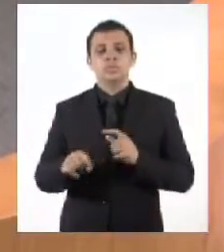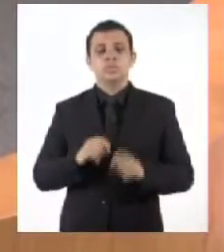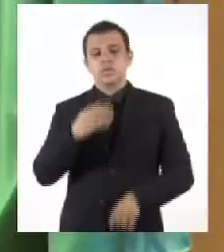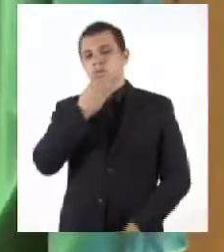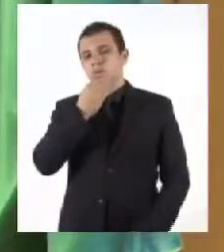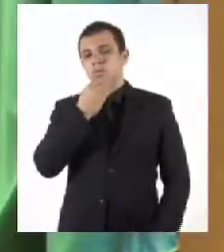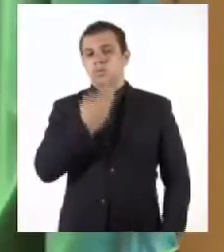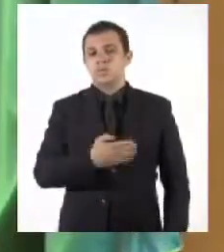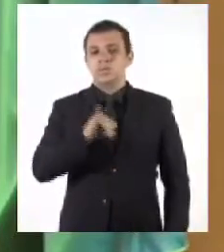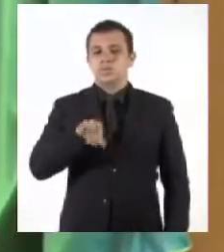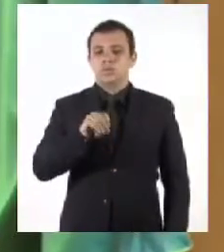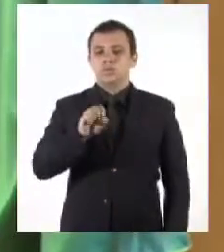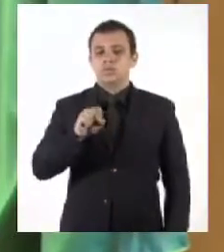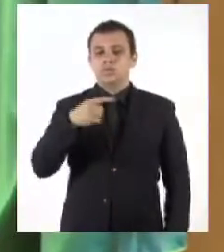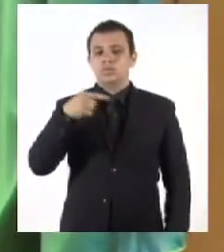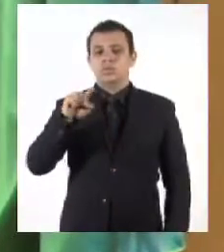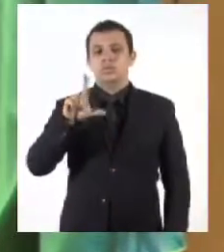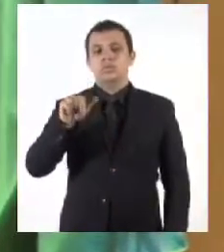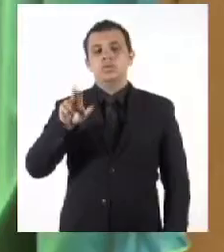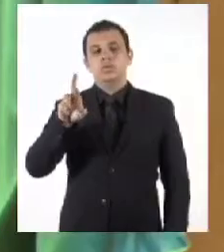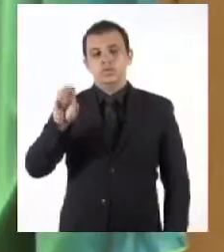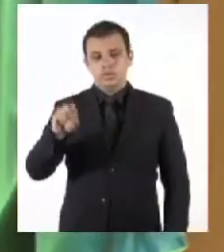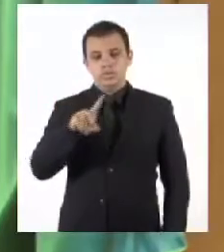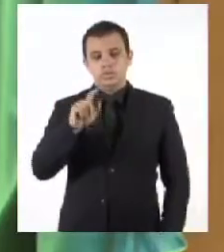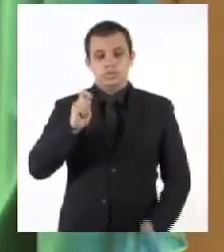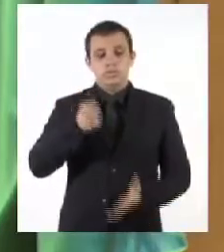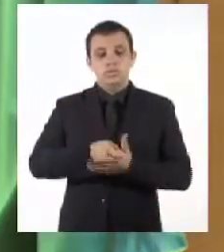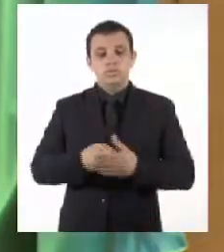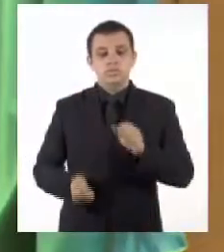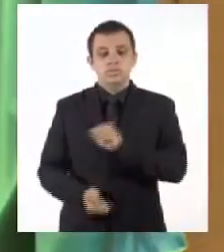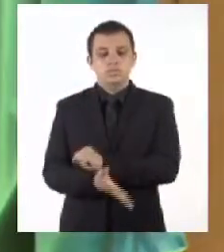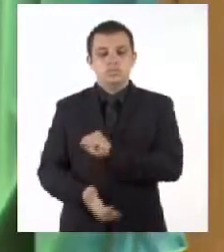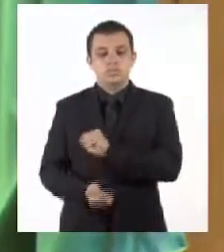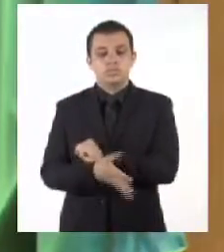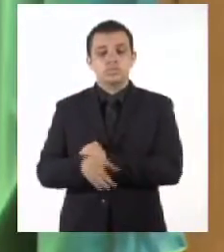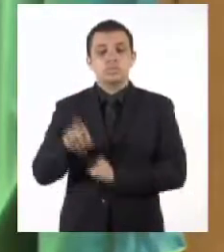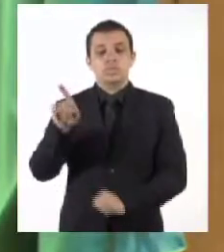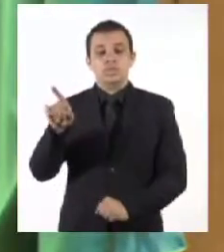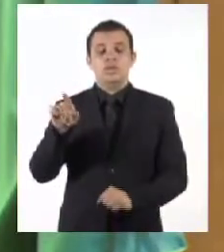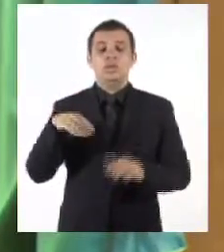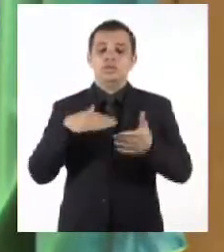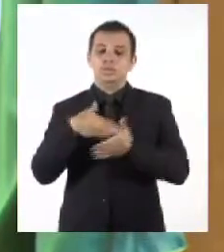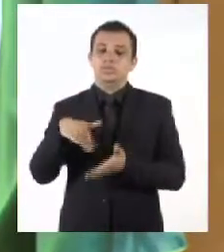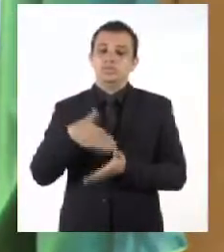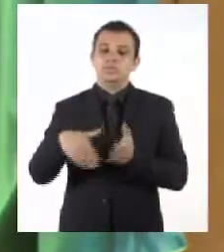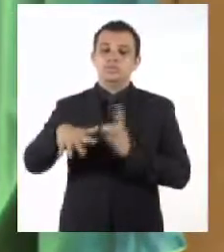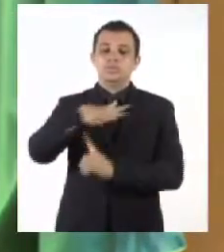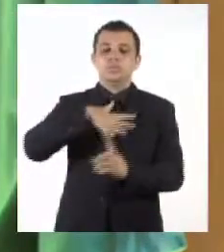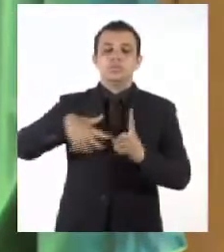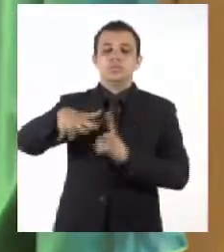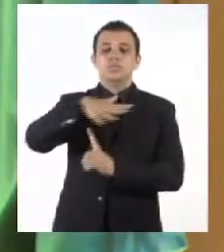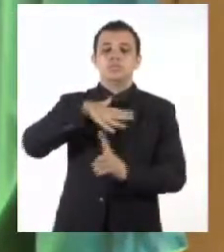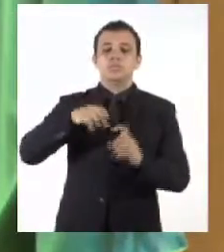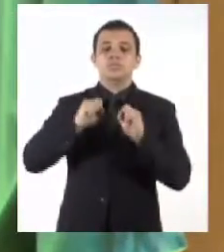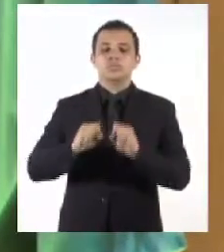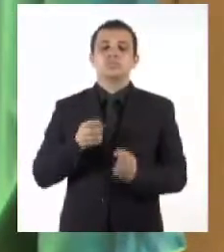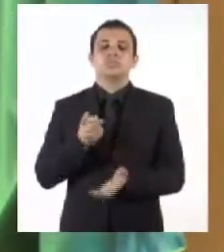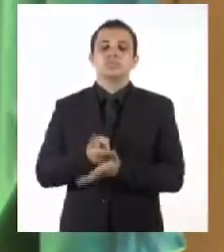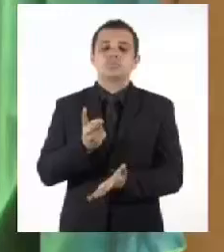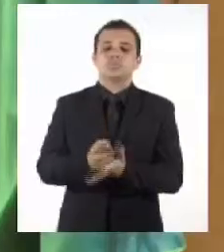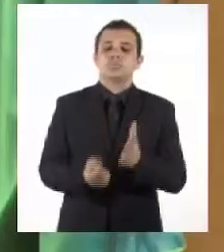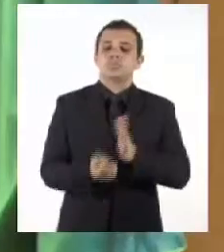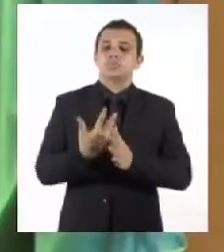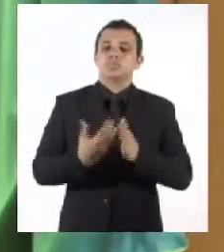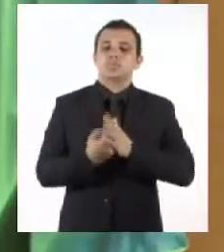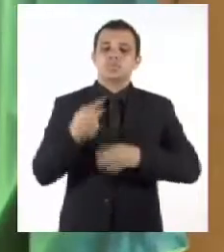José Lauro paga propina na Secretaria de Meio Ambiente para continuar produzindo asfalto